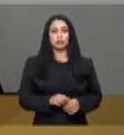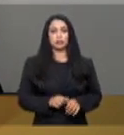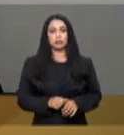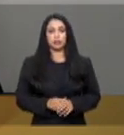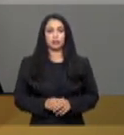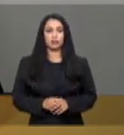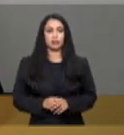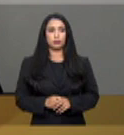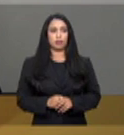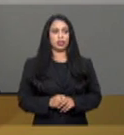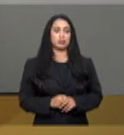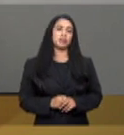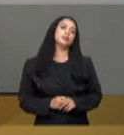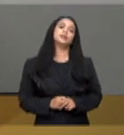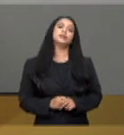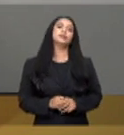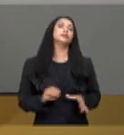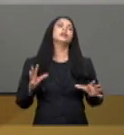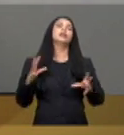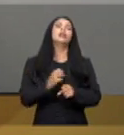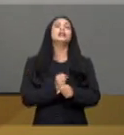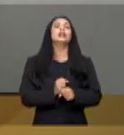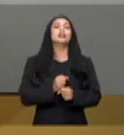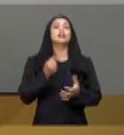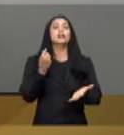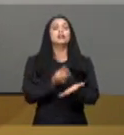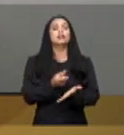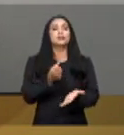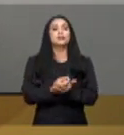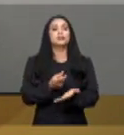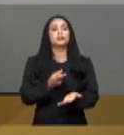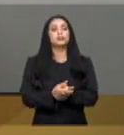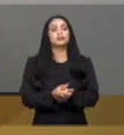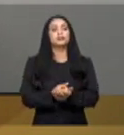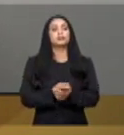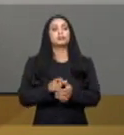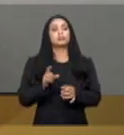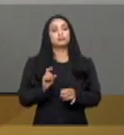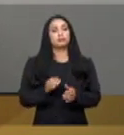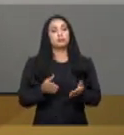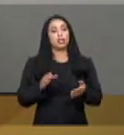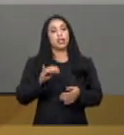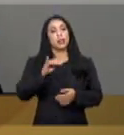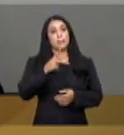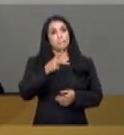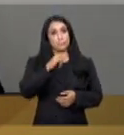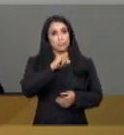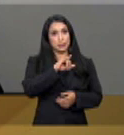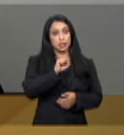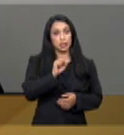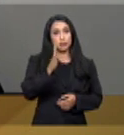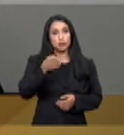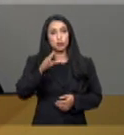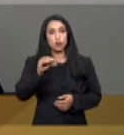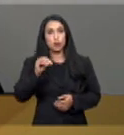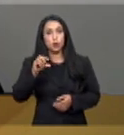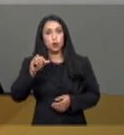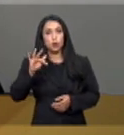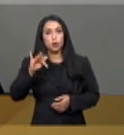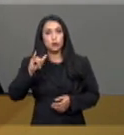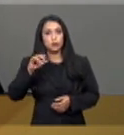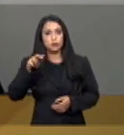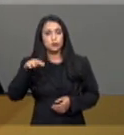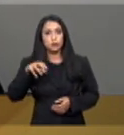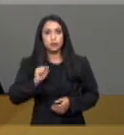574.606. Refere-se à inclusão do ICMS na base embargante de cálculo de contribuições, relatora ministra Carmen Lúcia. PIS/COFINS. Não houve omissão, portanto, ao